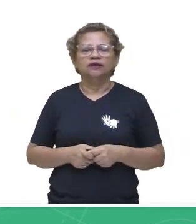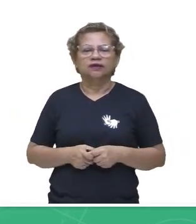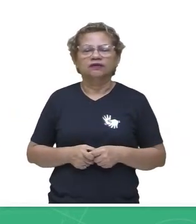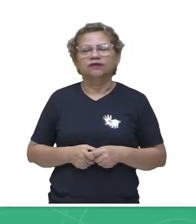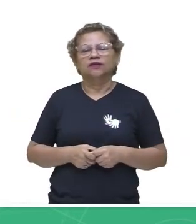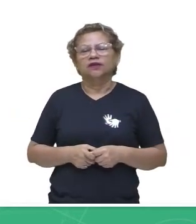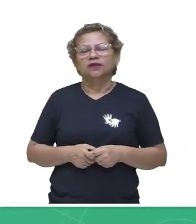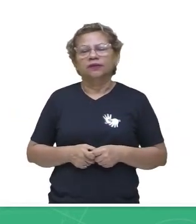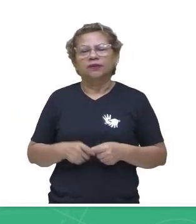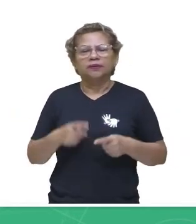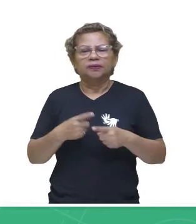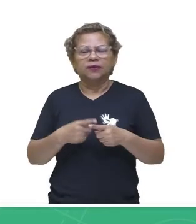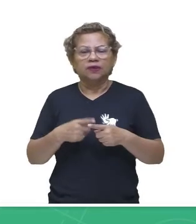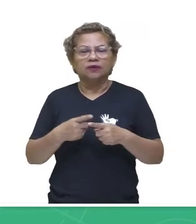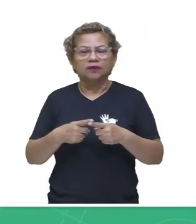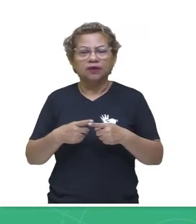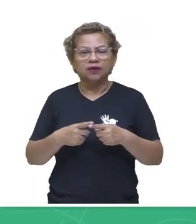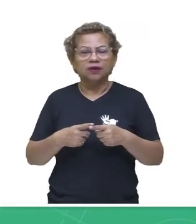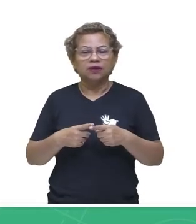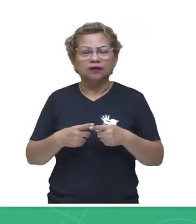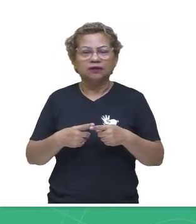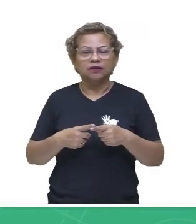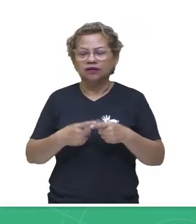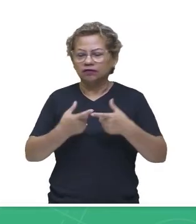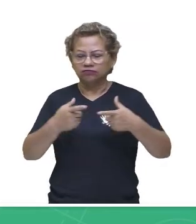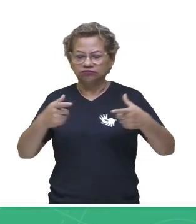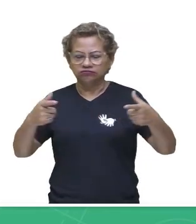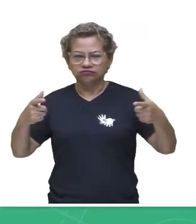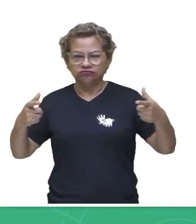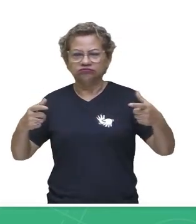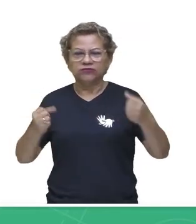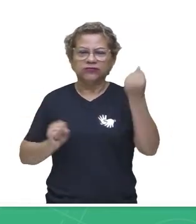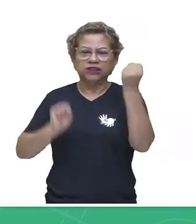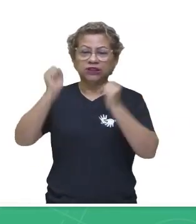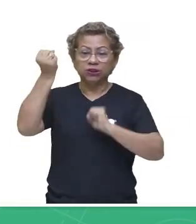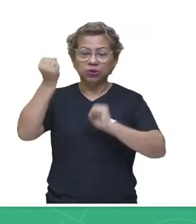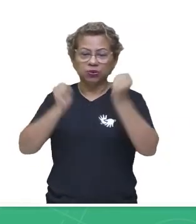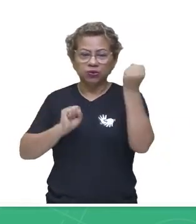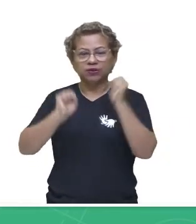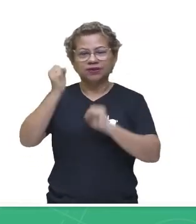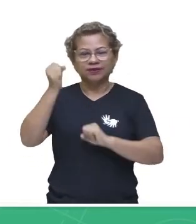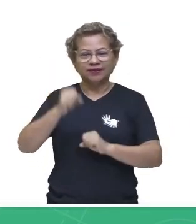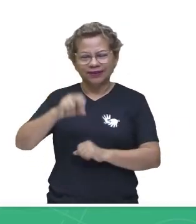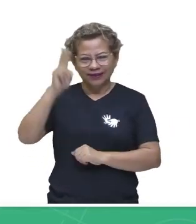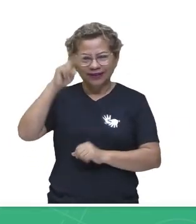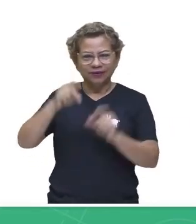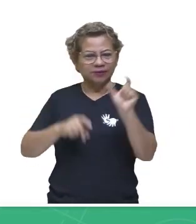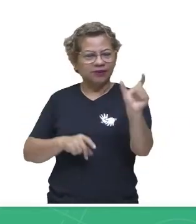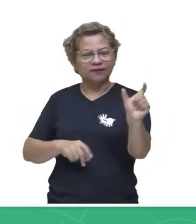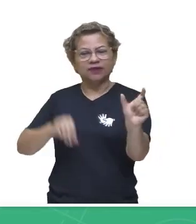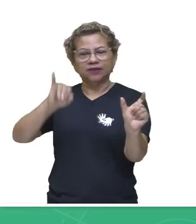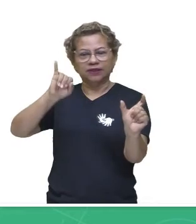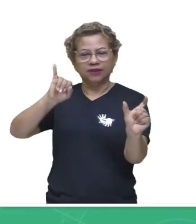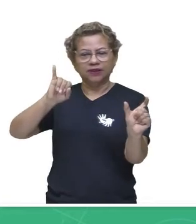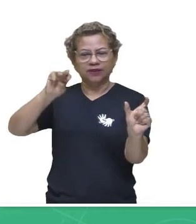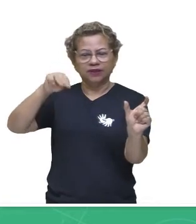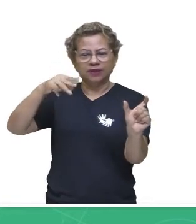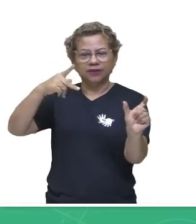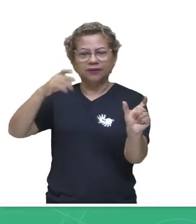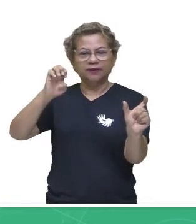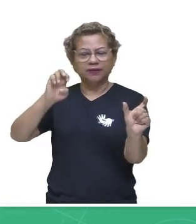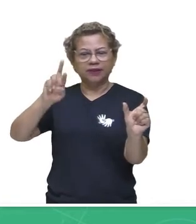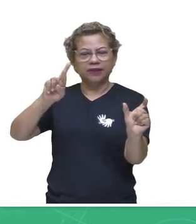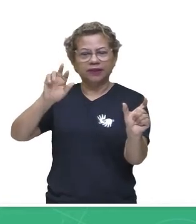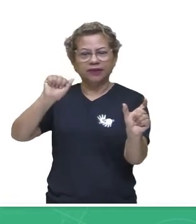E casada com a segunda fase da Revolução Industrial, eu tenho o imperialismo. Lembram dele? Que é justamente quando as grandes